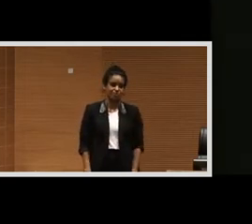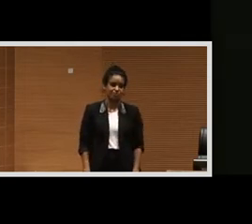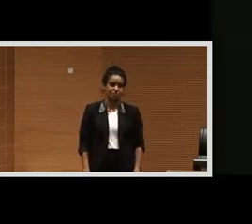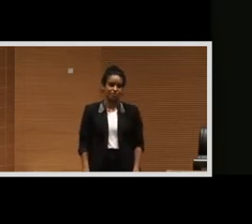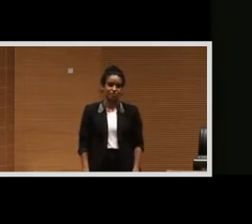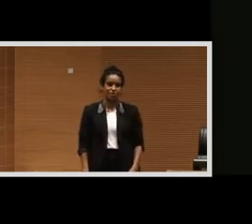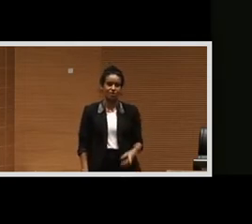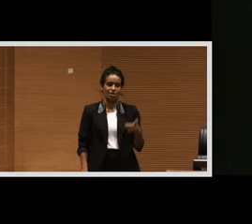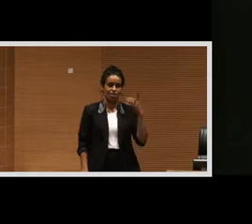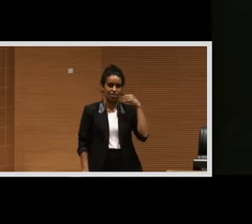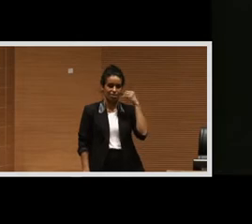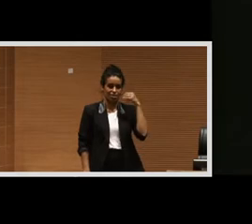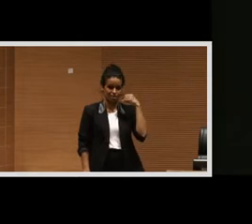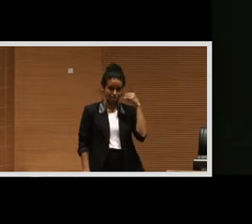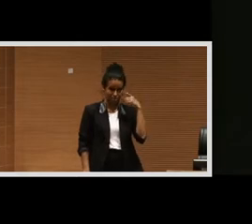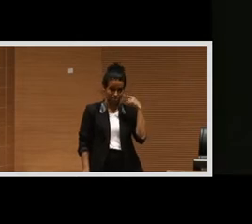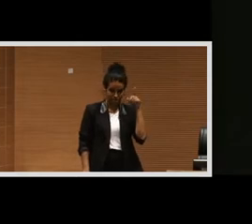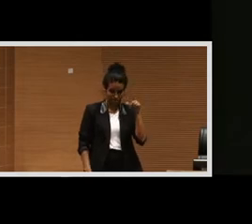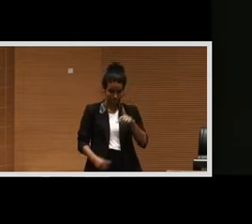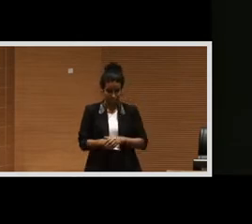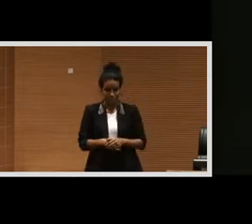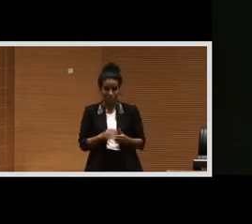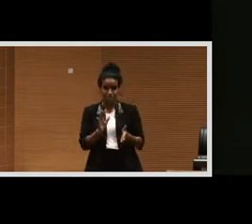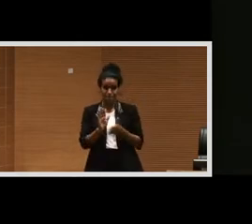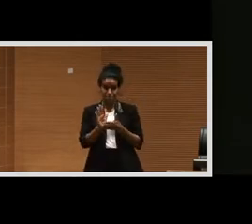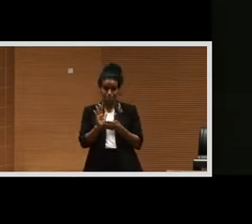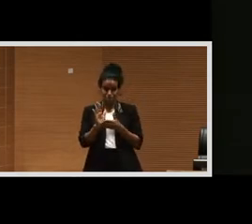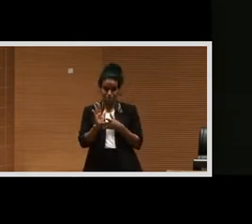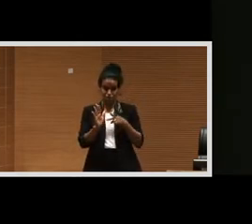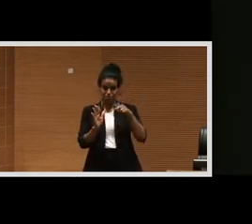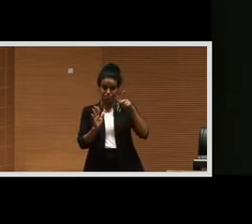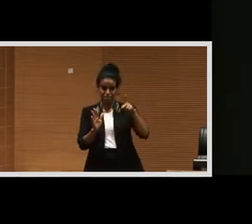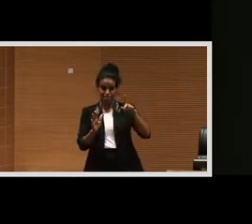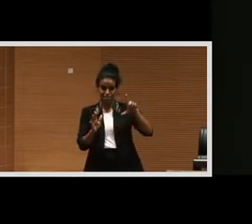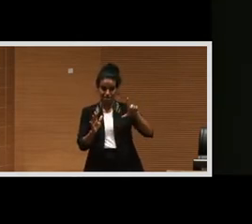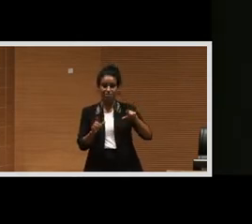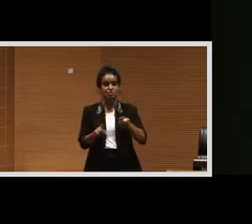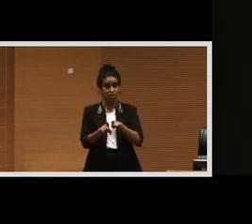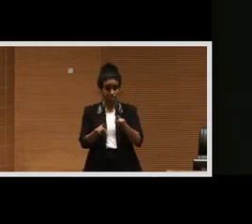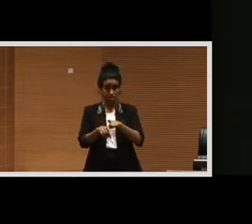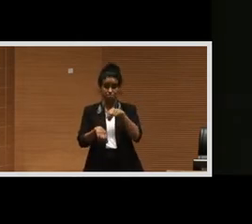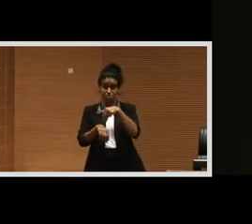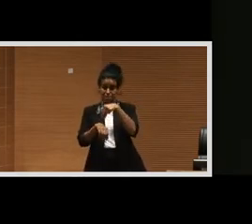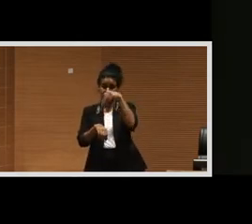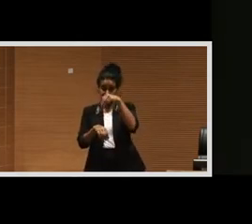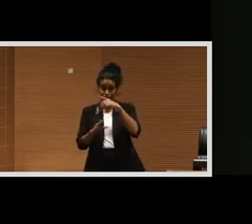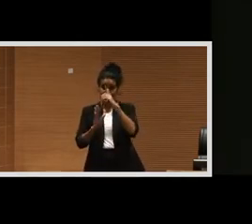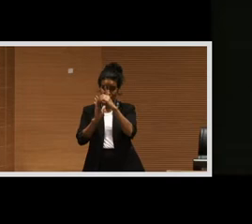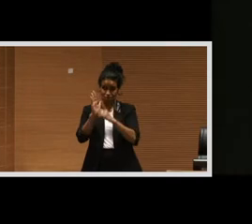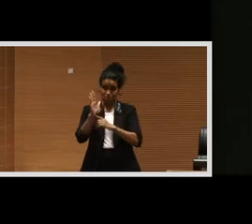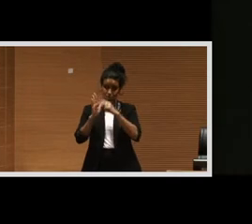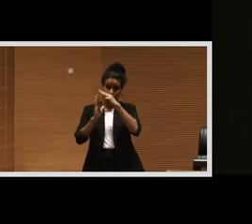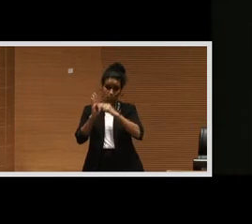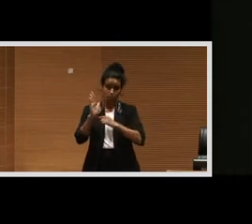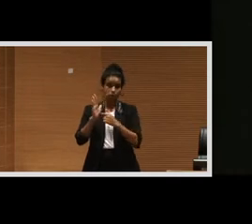deputado que propôs para o PL também fez uma dissertação de mestrado com isso aqui. Tá? Argumentando o